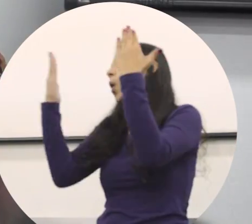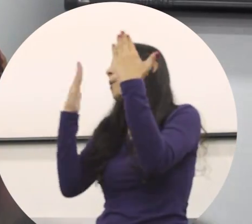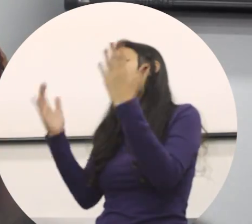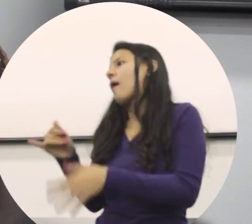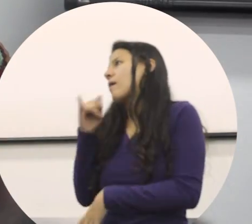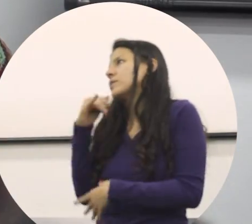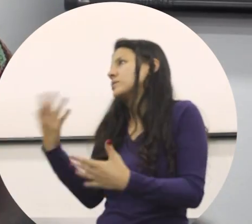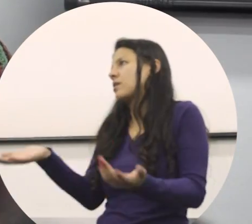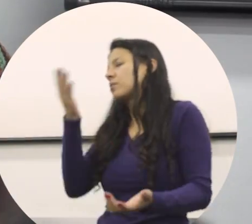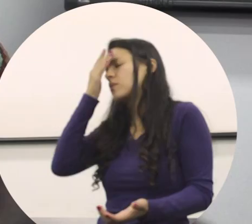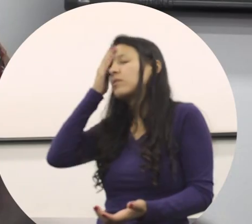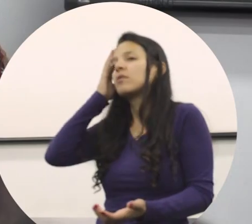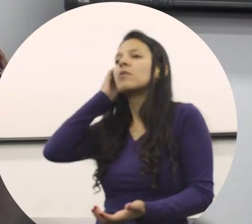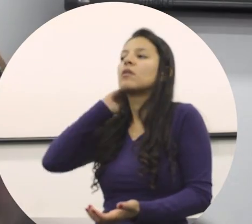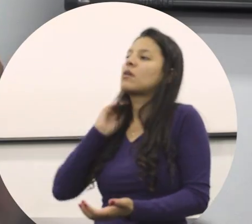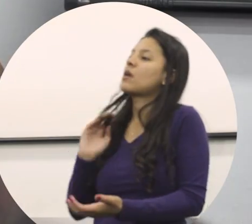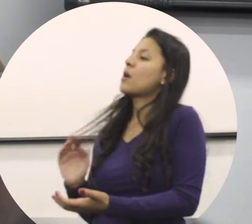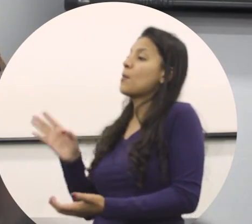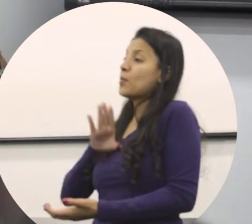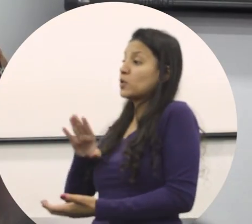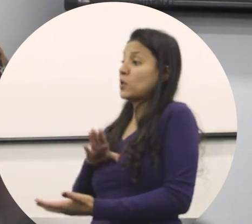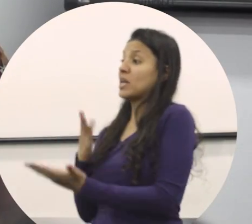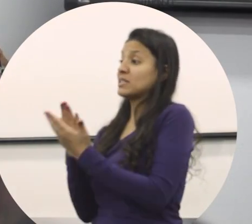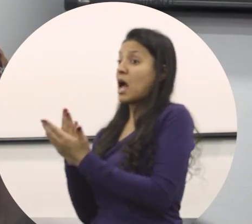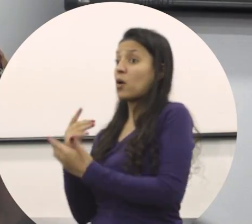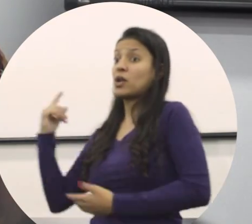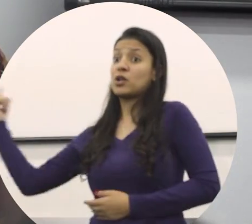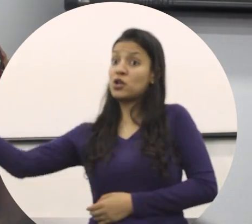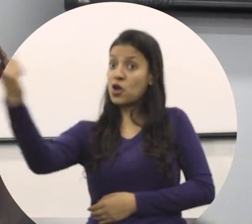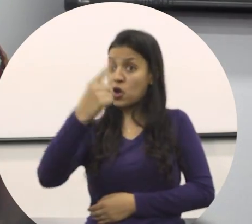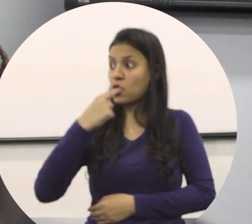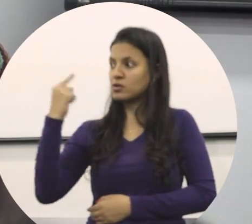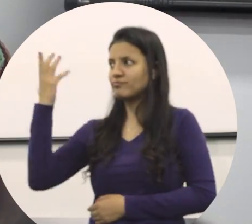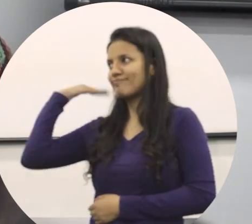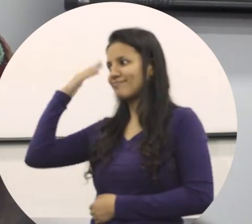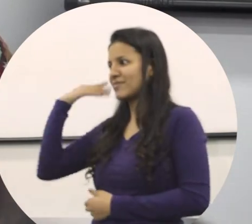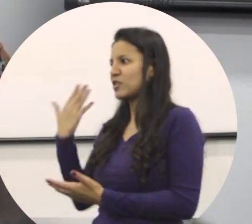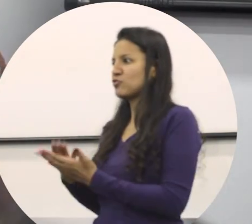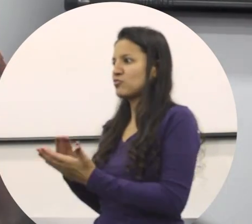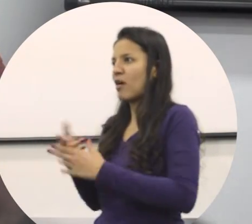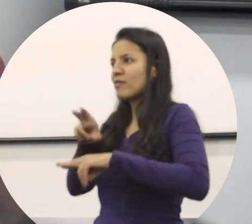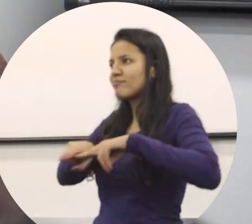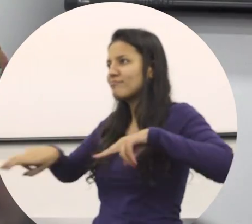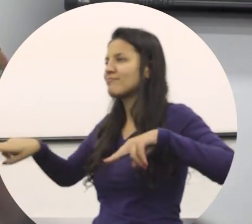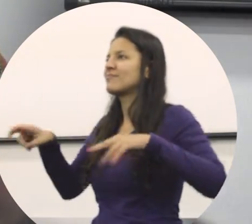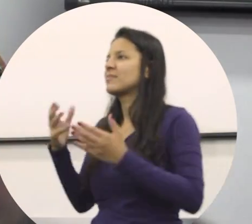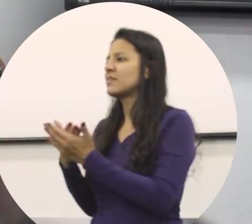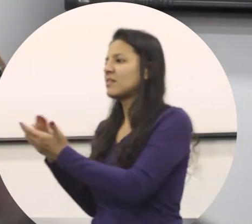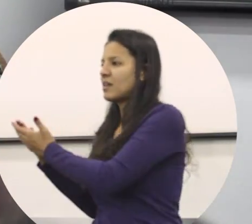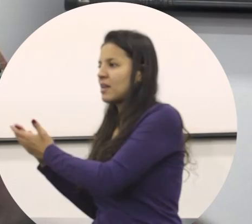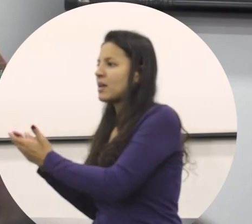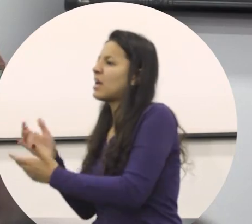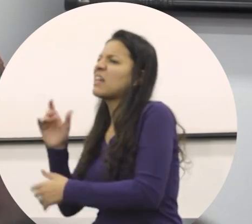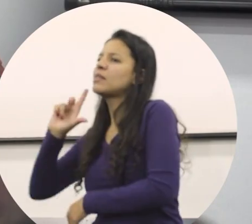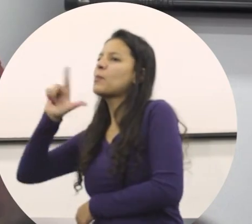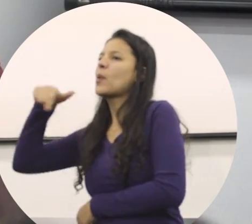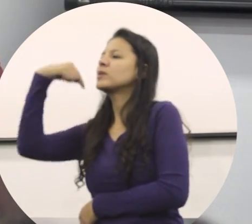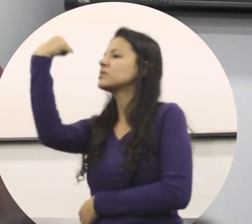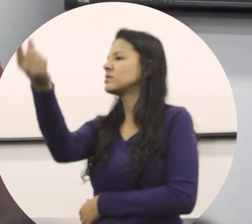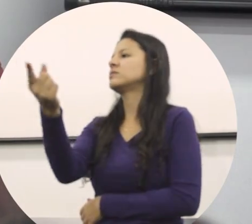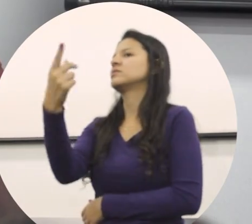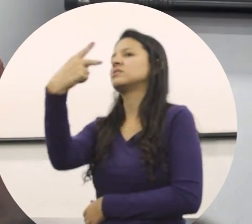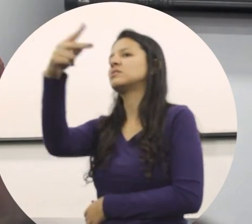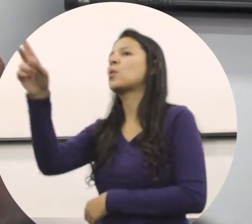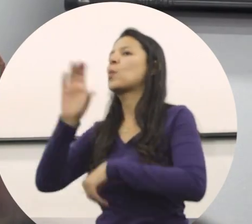grosseira entre a aula de português que todos nós aqui tivemos na escola e o curso de inglês, que sei lá, que são algumas